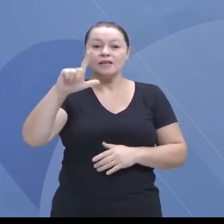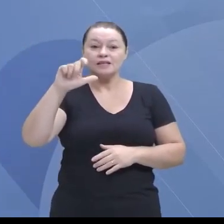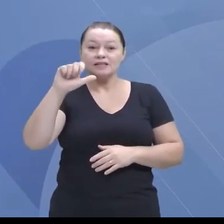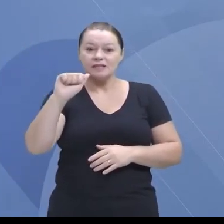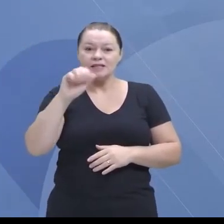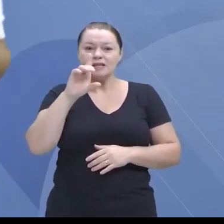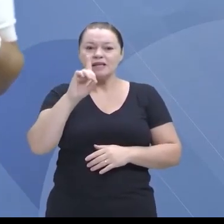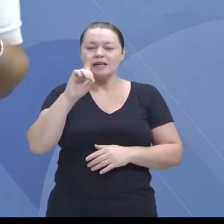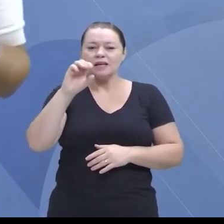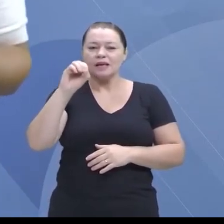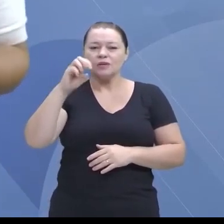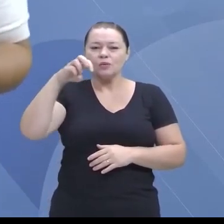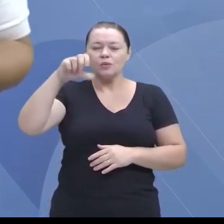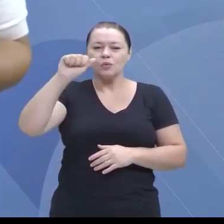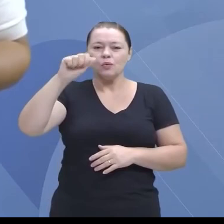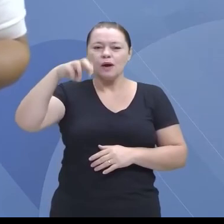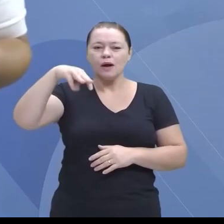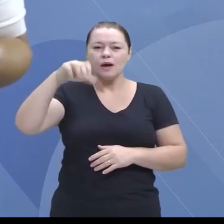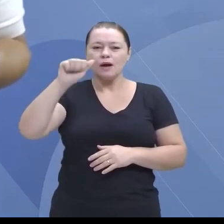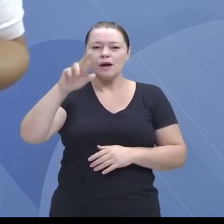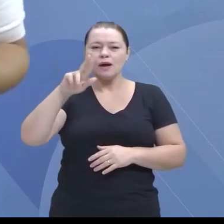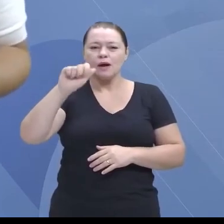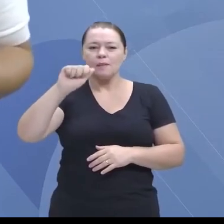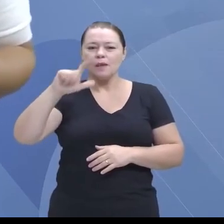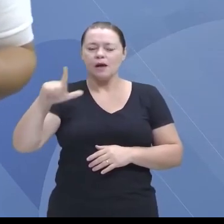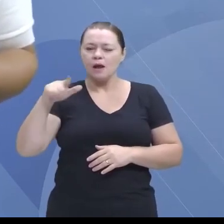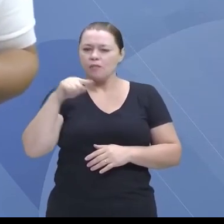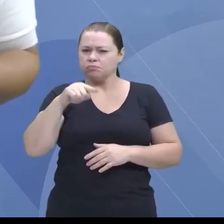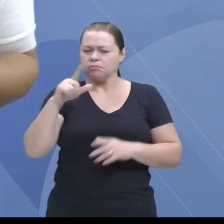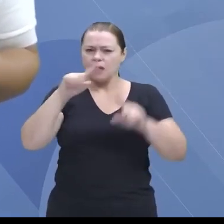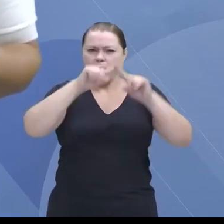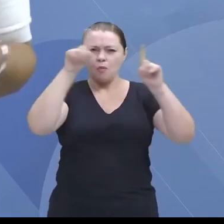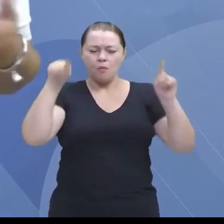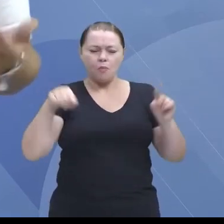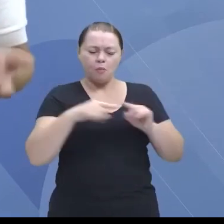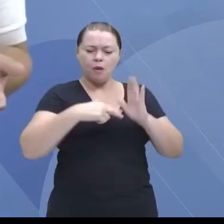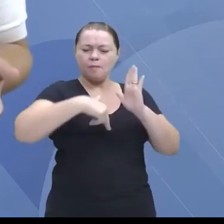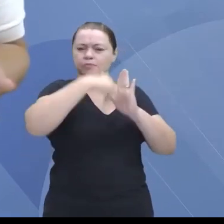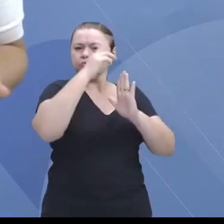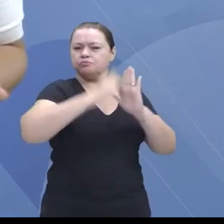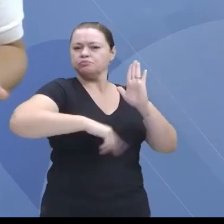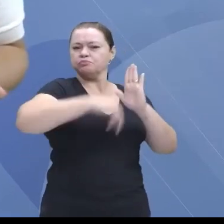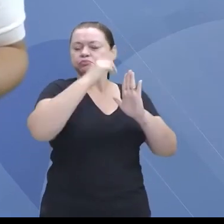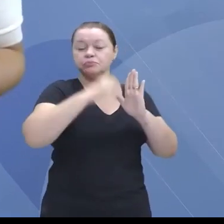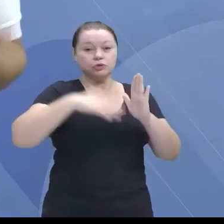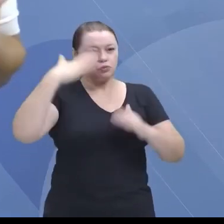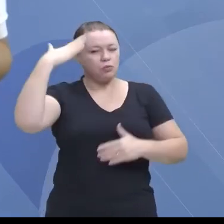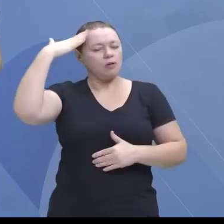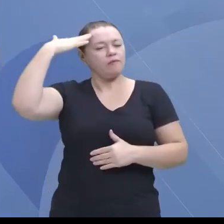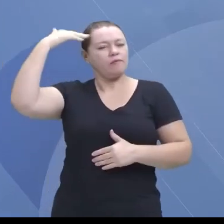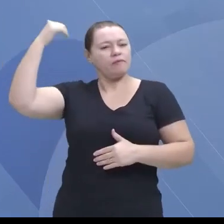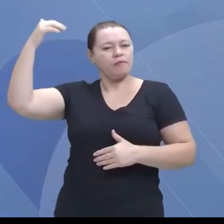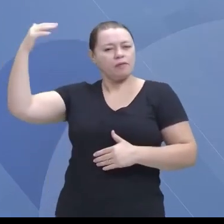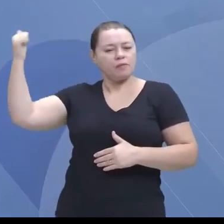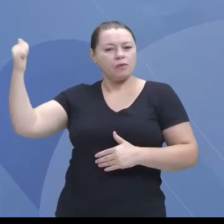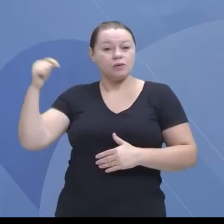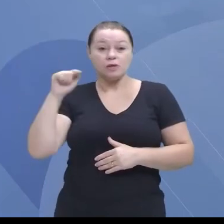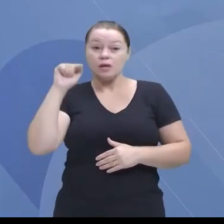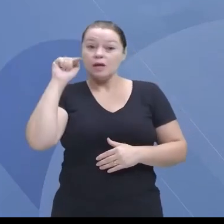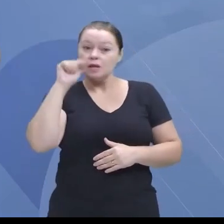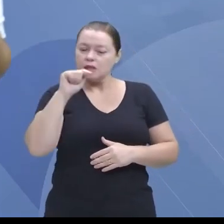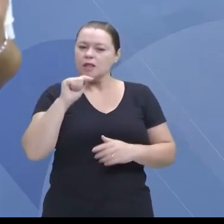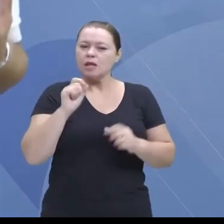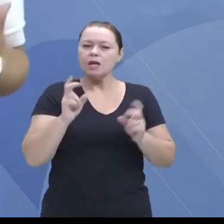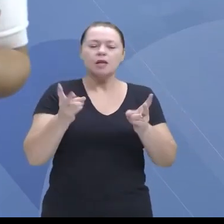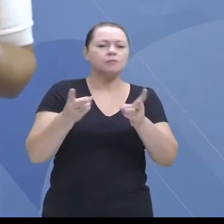de Ferro Central do Brasil. É um quadro muito conhecido. Nele podemos perceber muitas